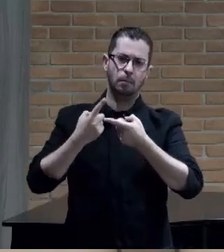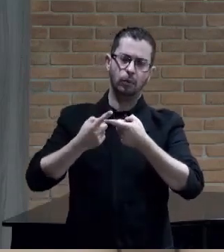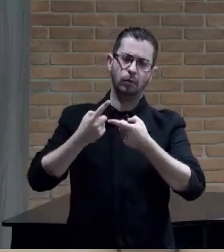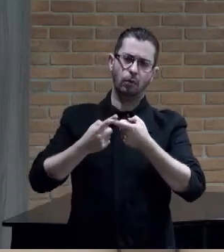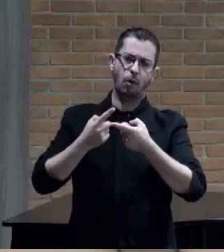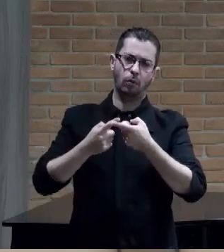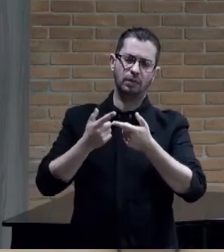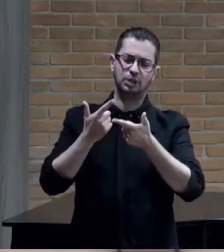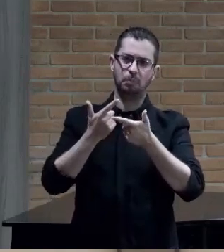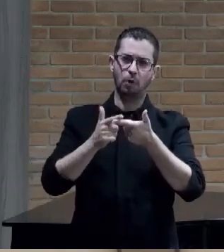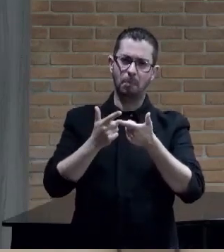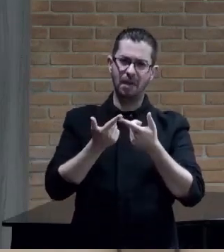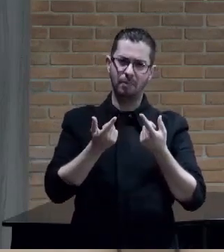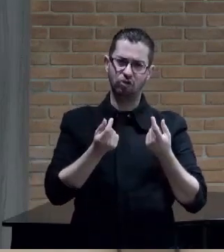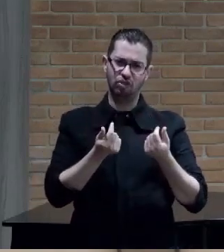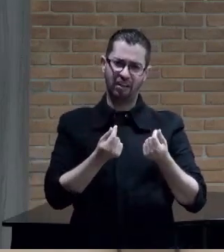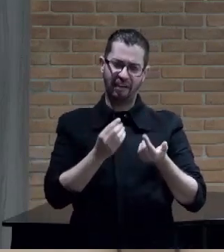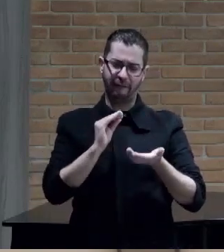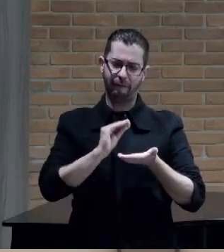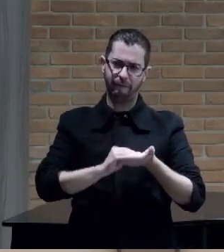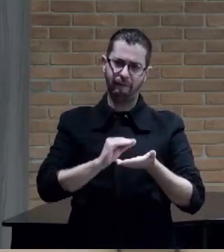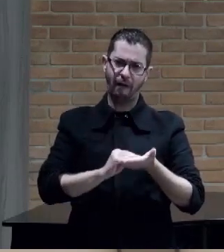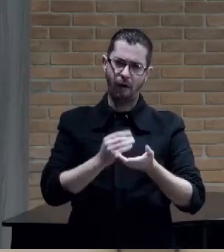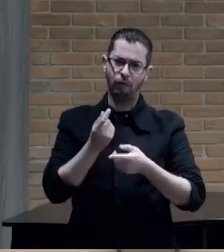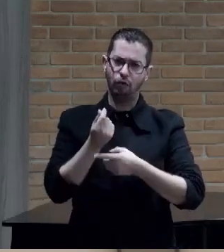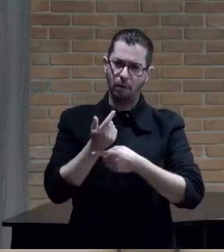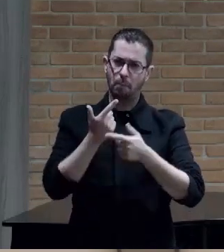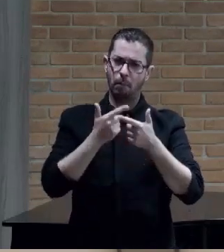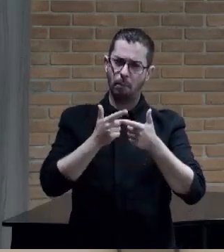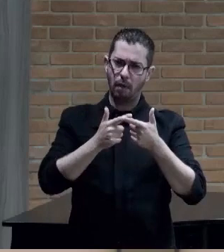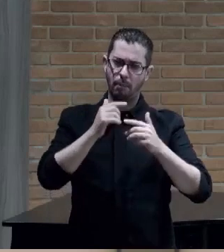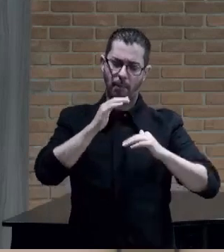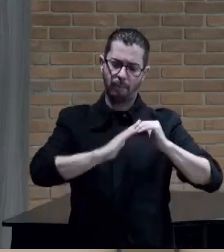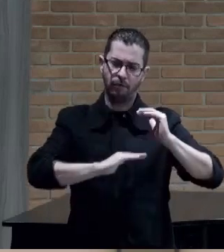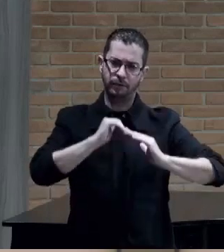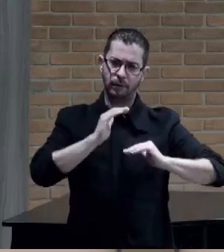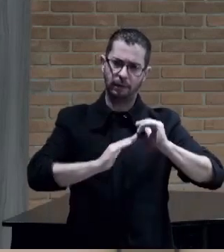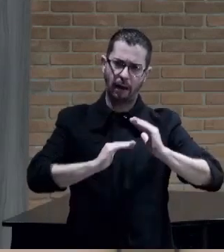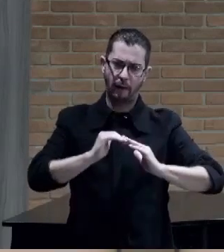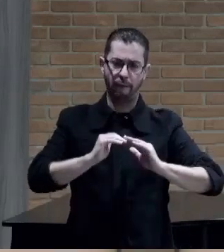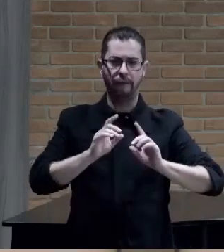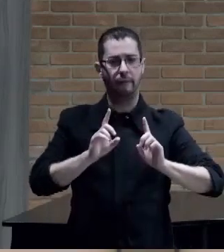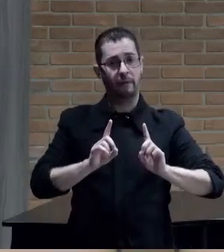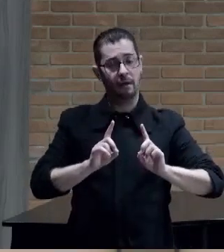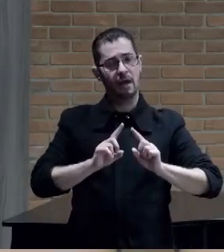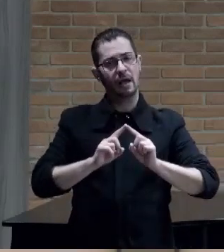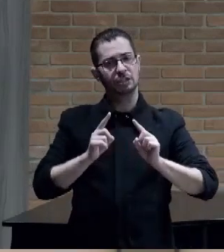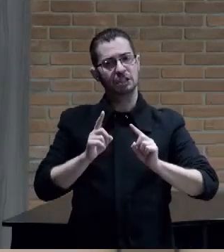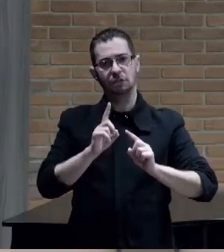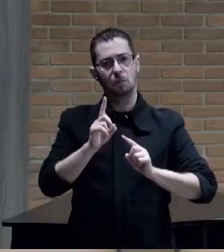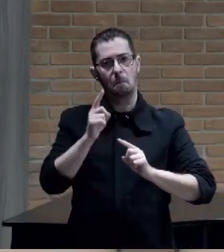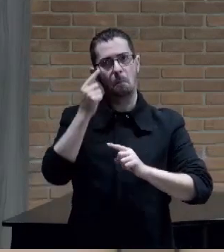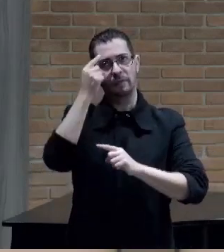problemas financeiros, profissionais, nós não podemos desassociar isso do pecado.